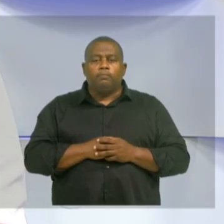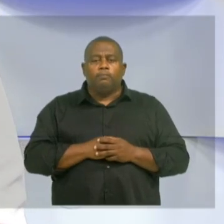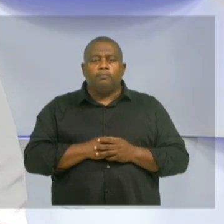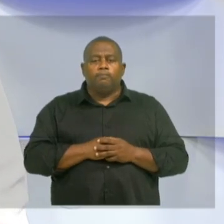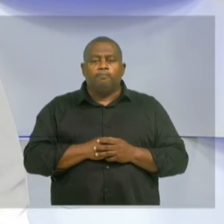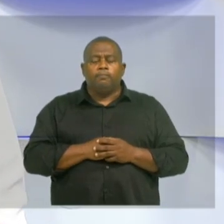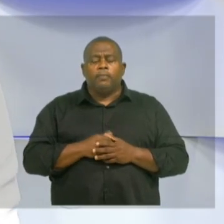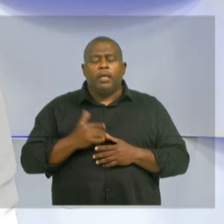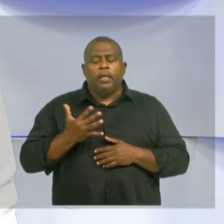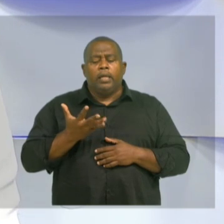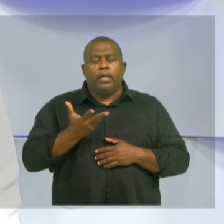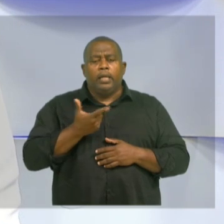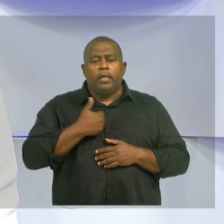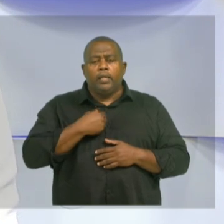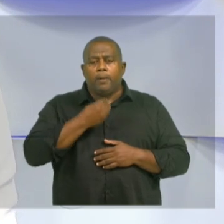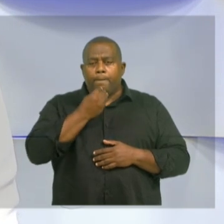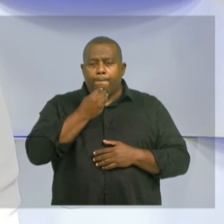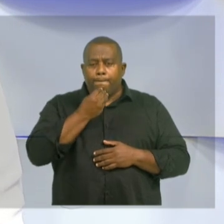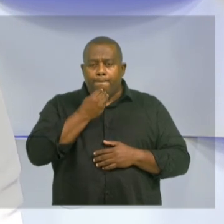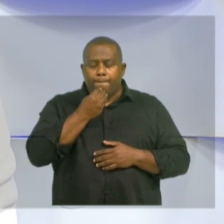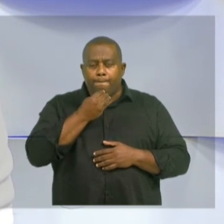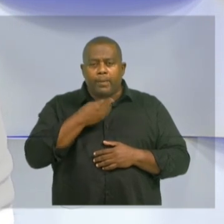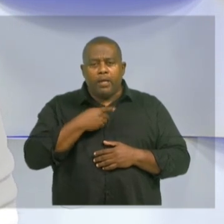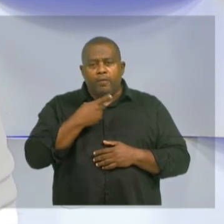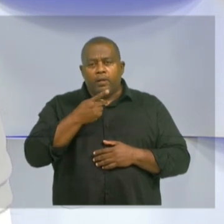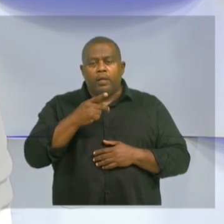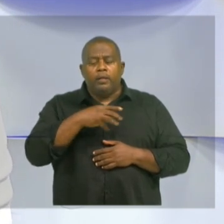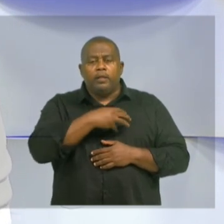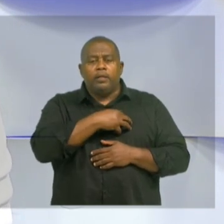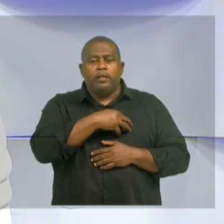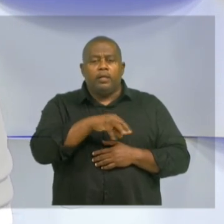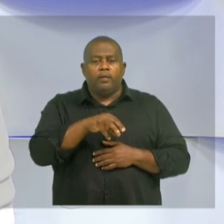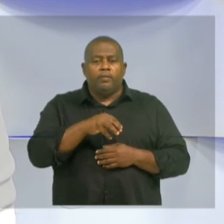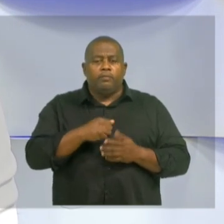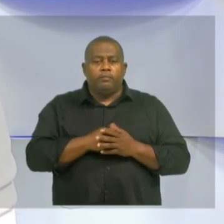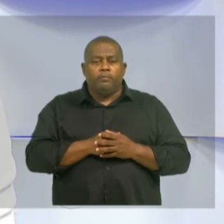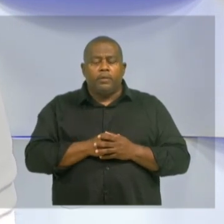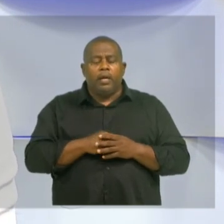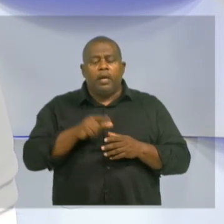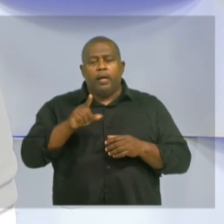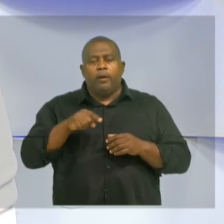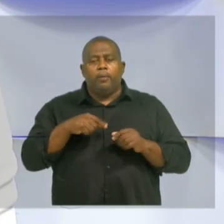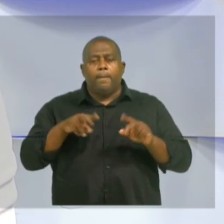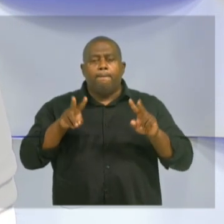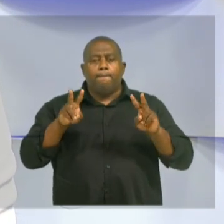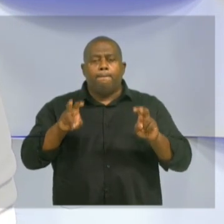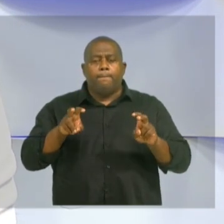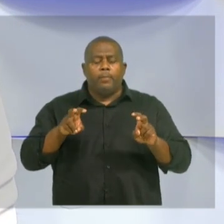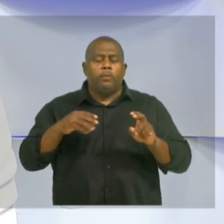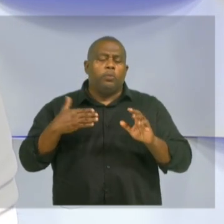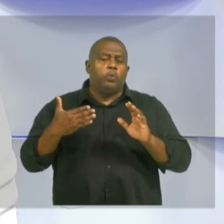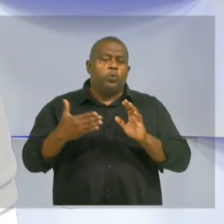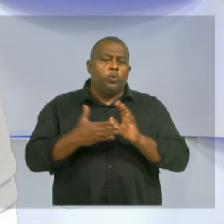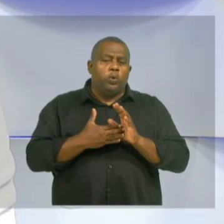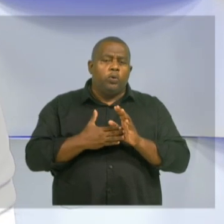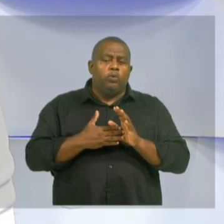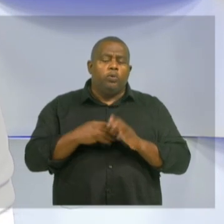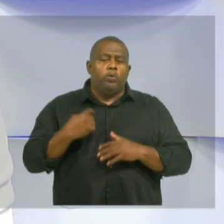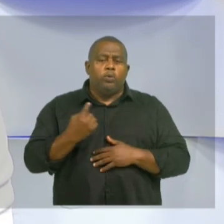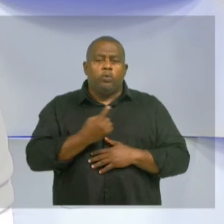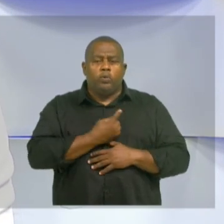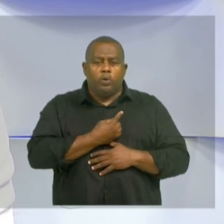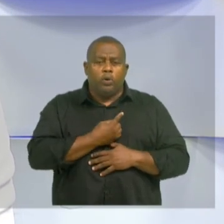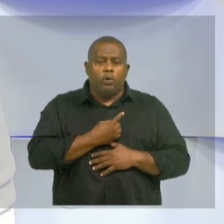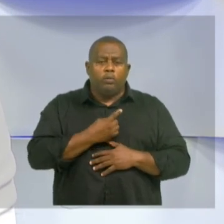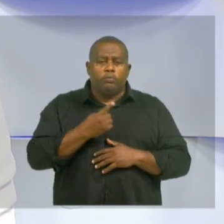uma excelente oportunidade para a gente falar Salvador Esse é um tema em que todas em todos os nossos